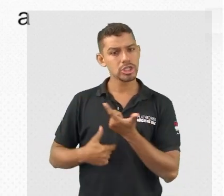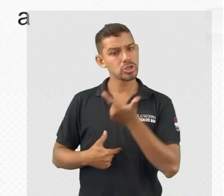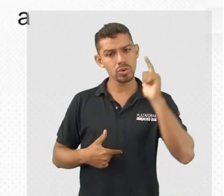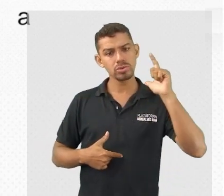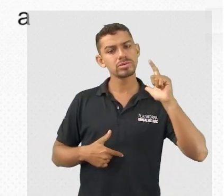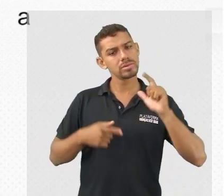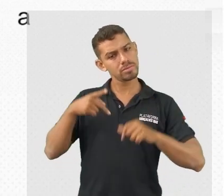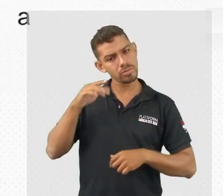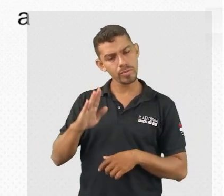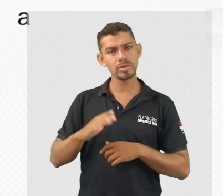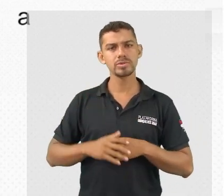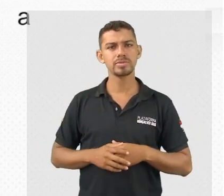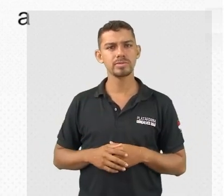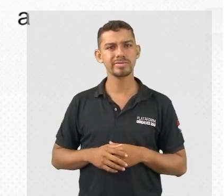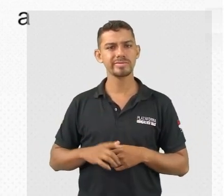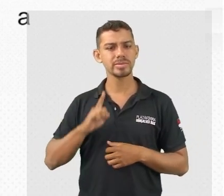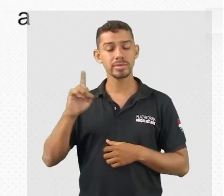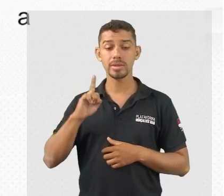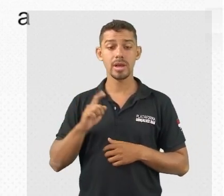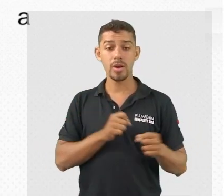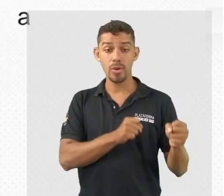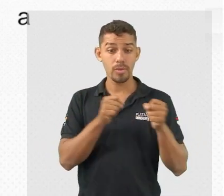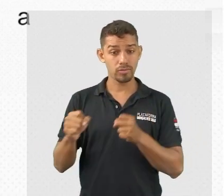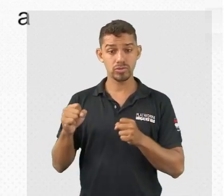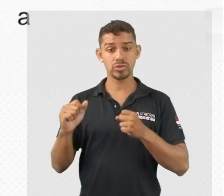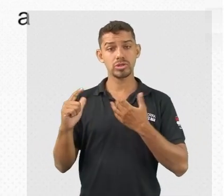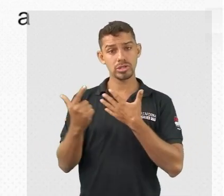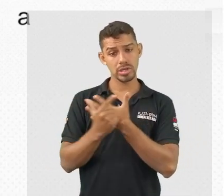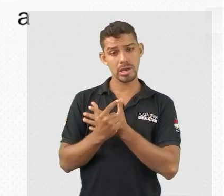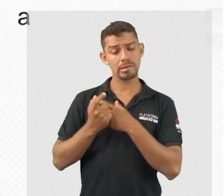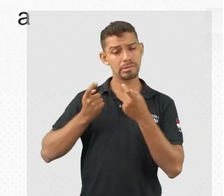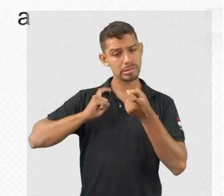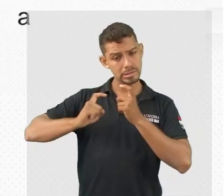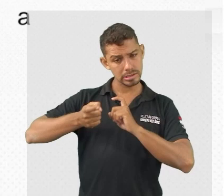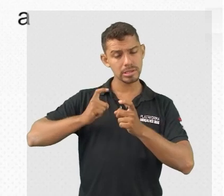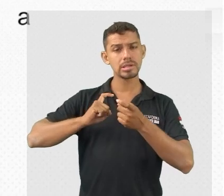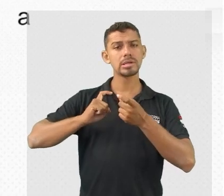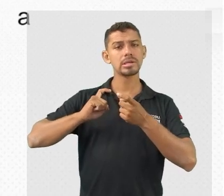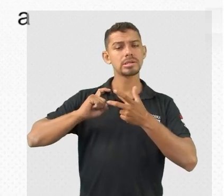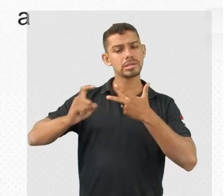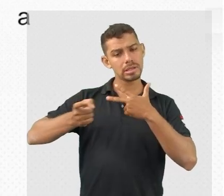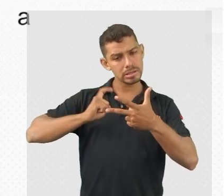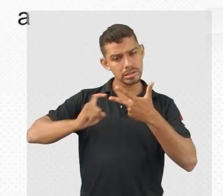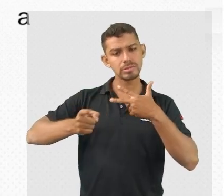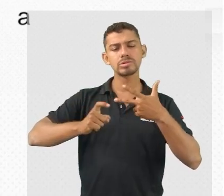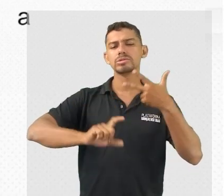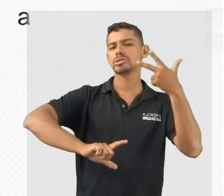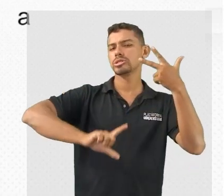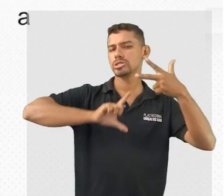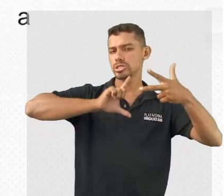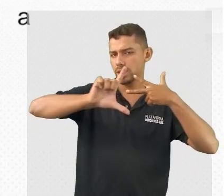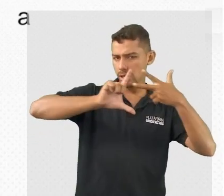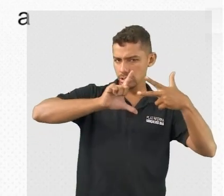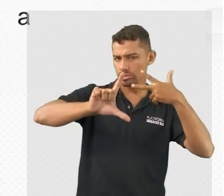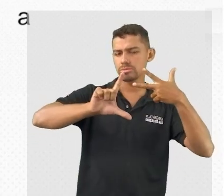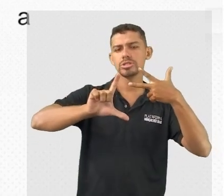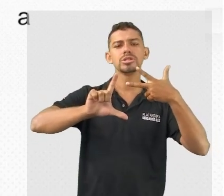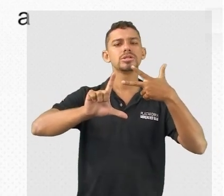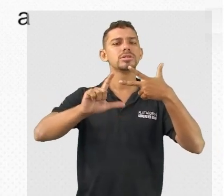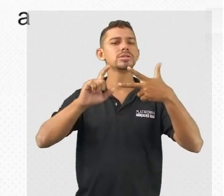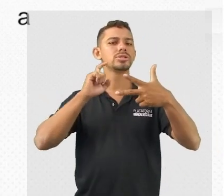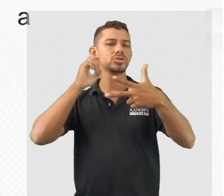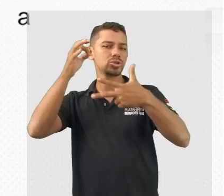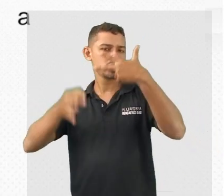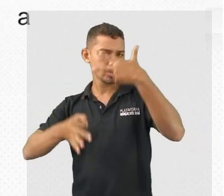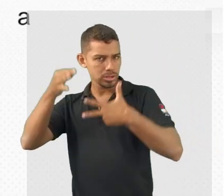agentes públicos. Aqueles que ocupam cargos no Poder Executivo, cargos no Poder Legislativo e cargos no Poder